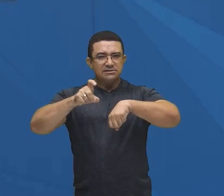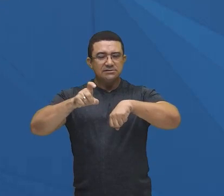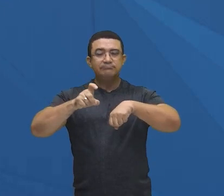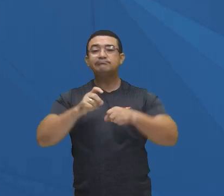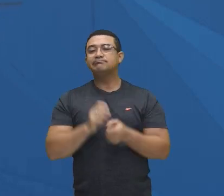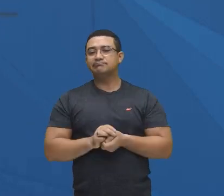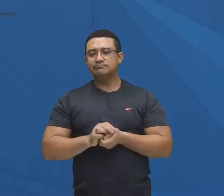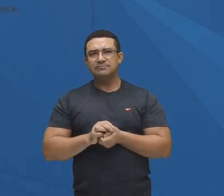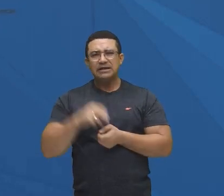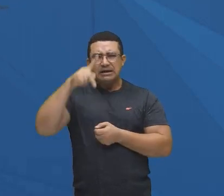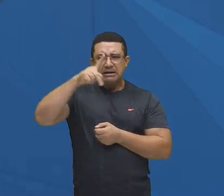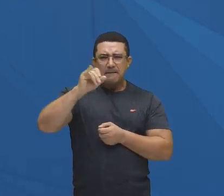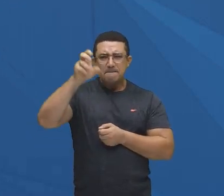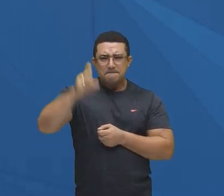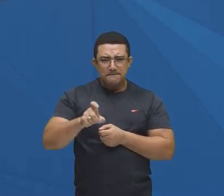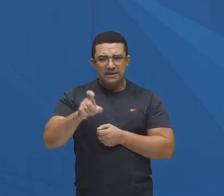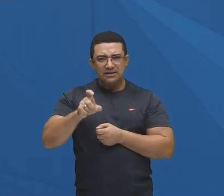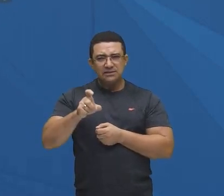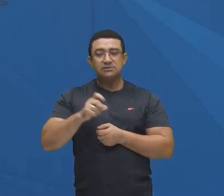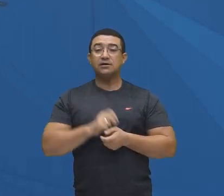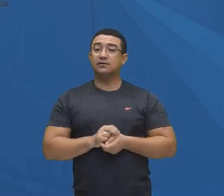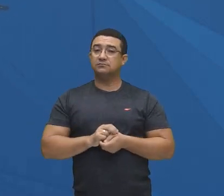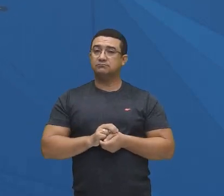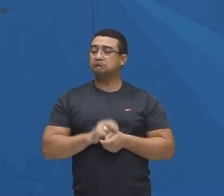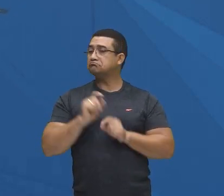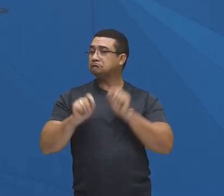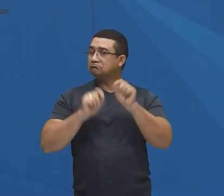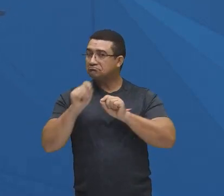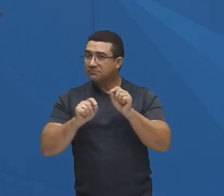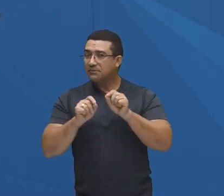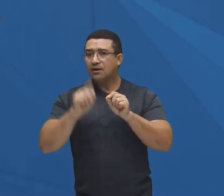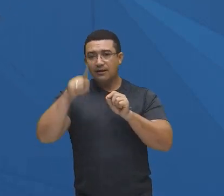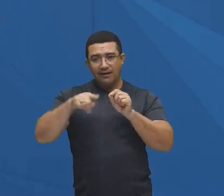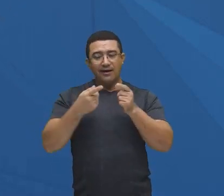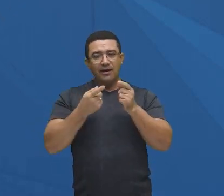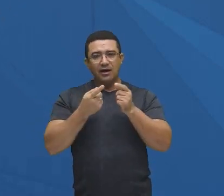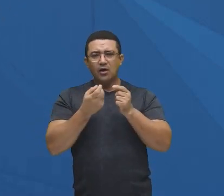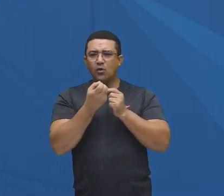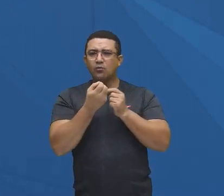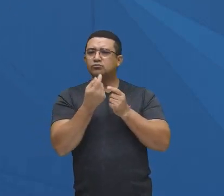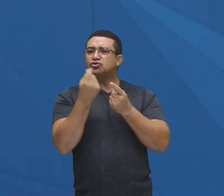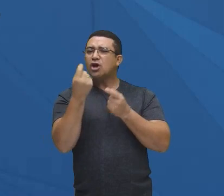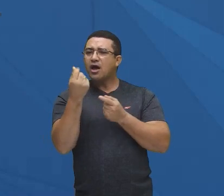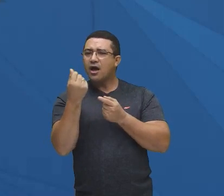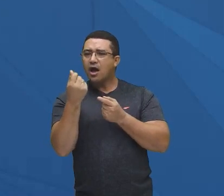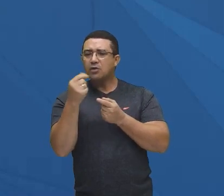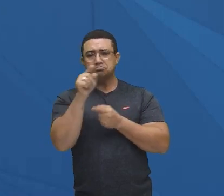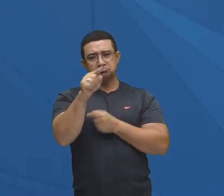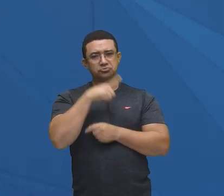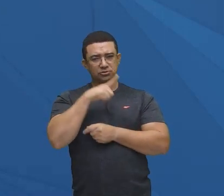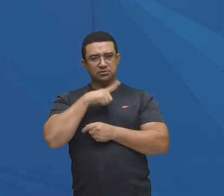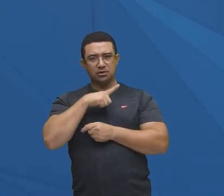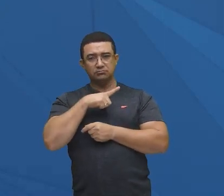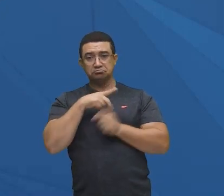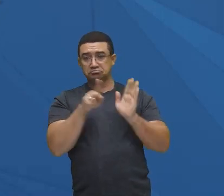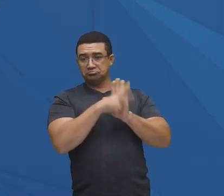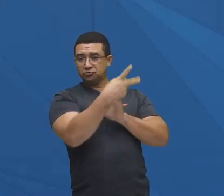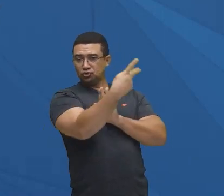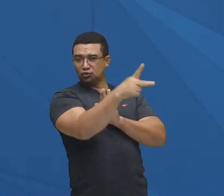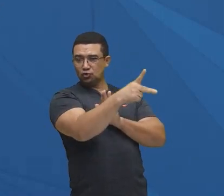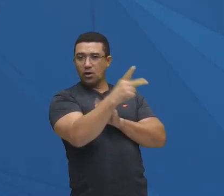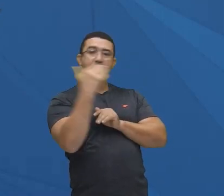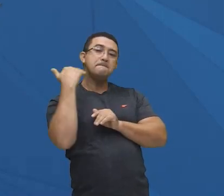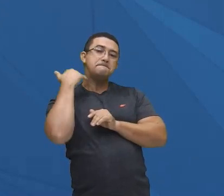pensando, Pix, professora, como assim? O Pix, ele traz um valor, uma quantia, né, que você tem, tá ali na sua conta, no